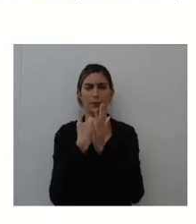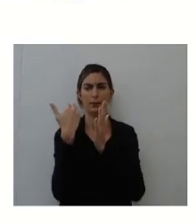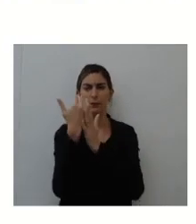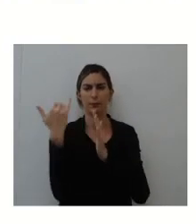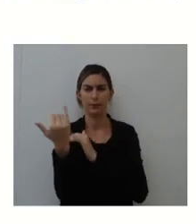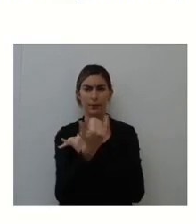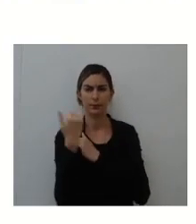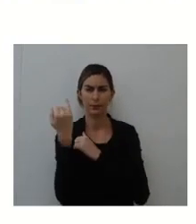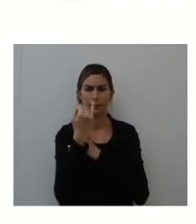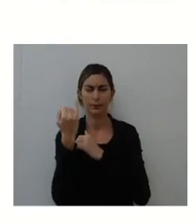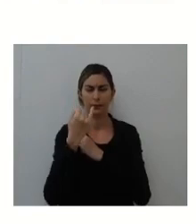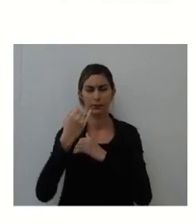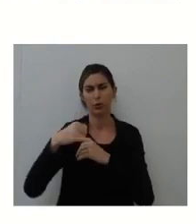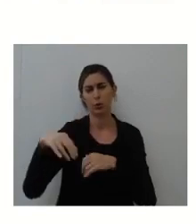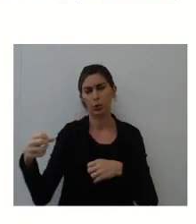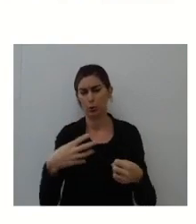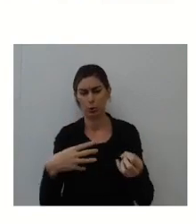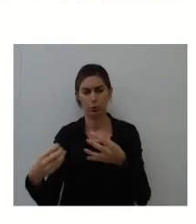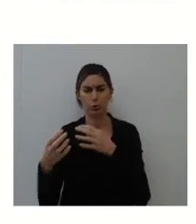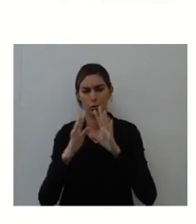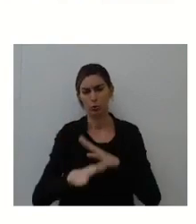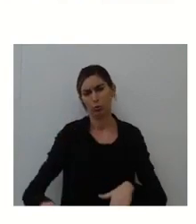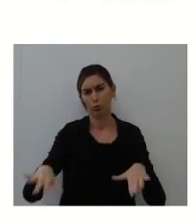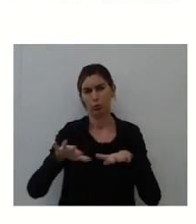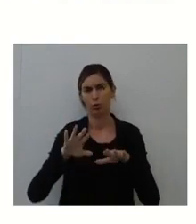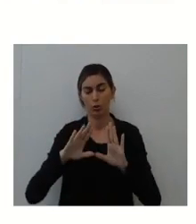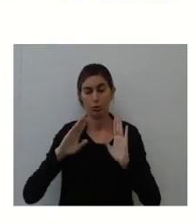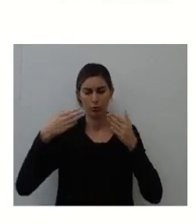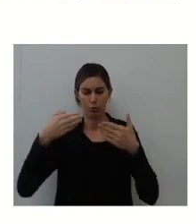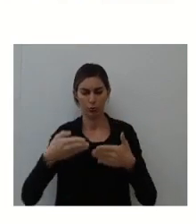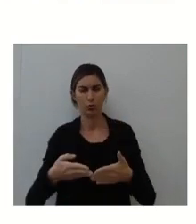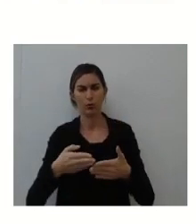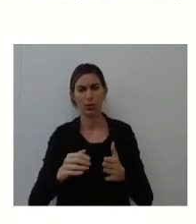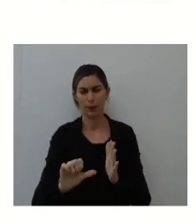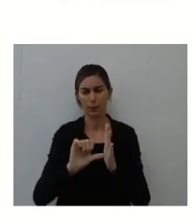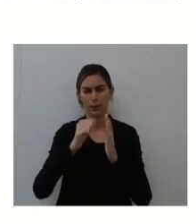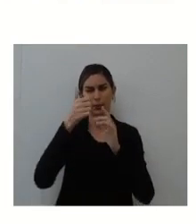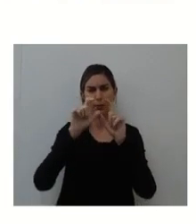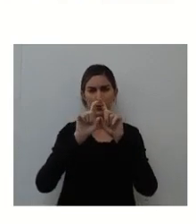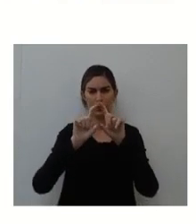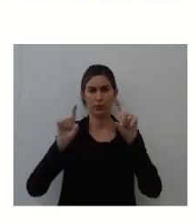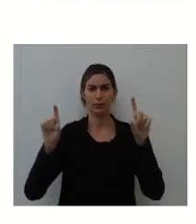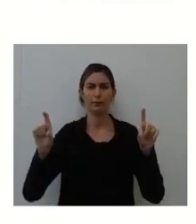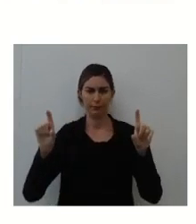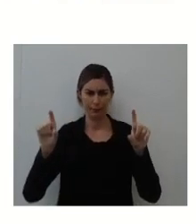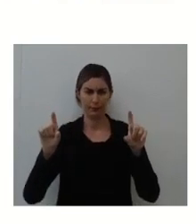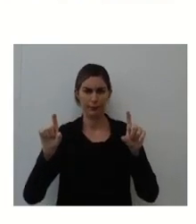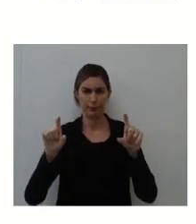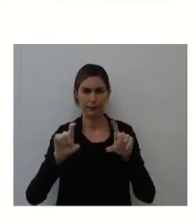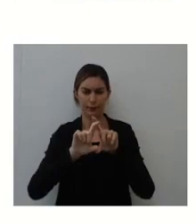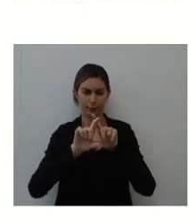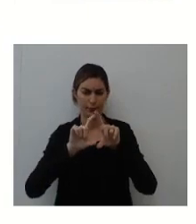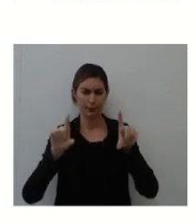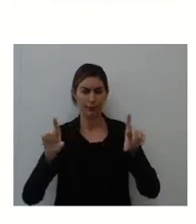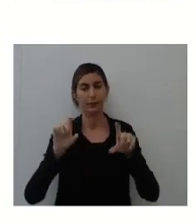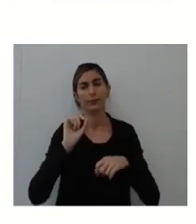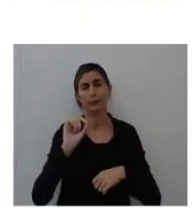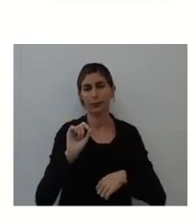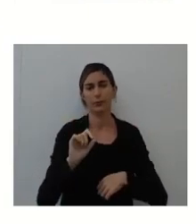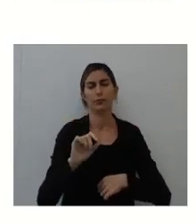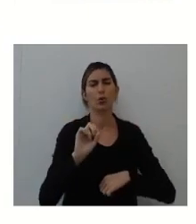da notícia. E elas estarão, em geral, concentradas na primeira frase do primeiro parágrafo. Ou